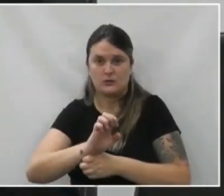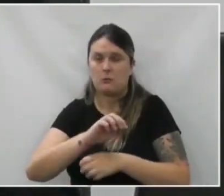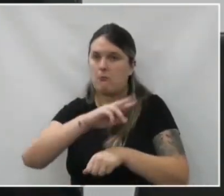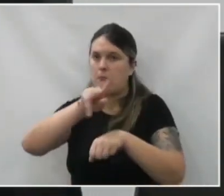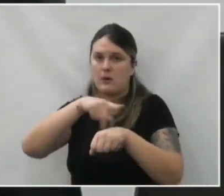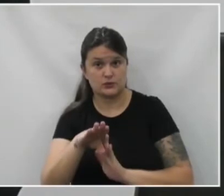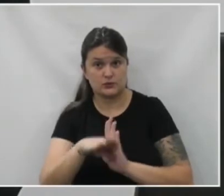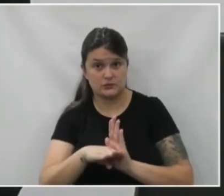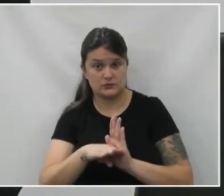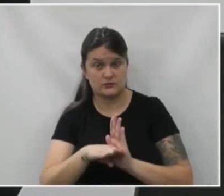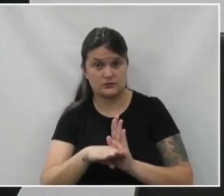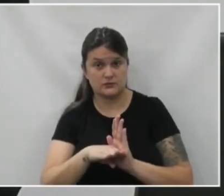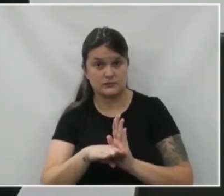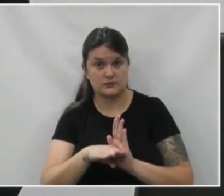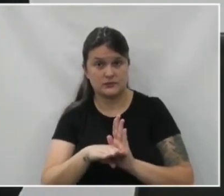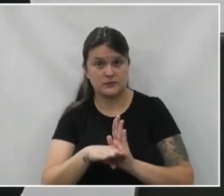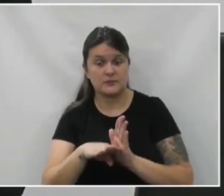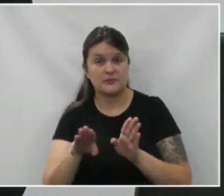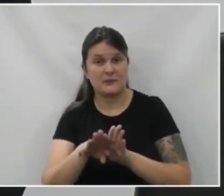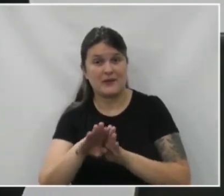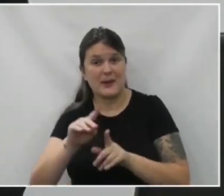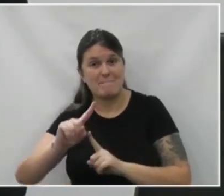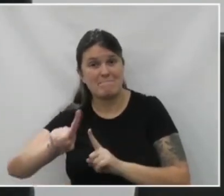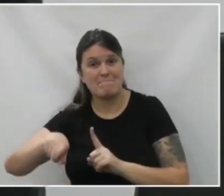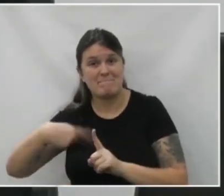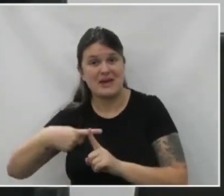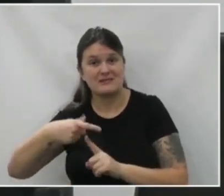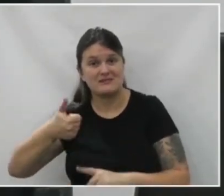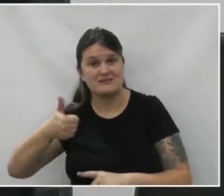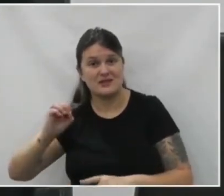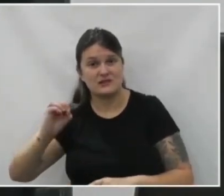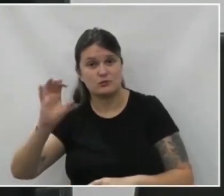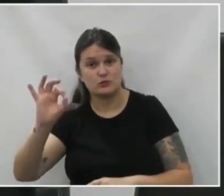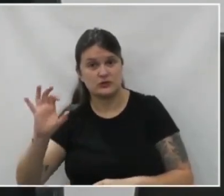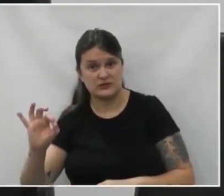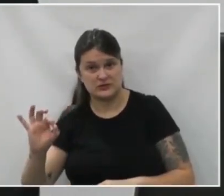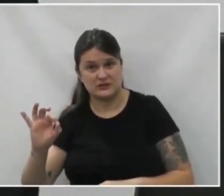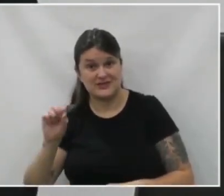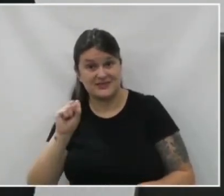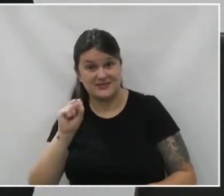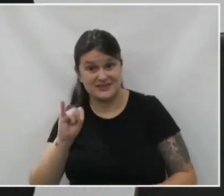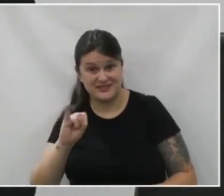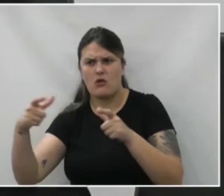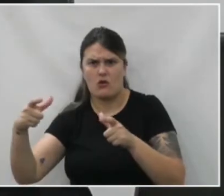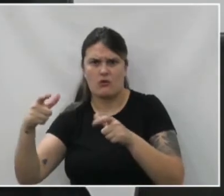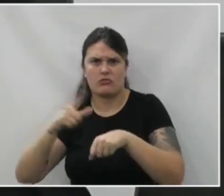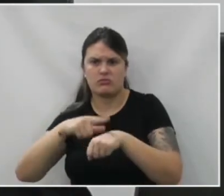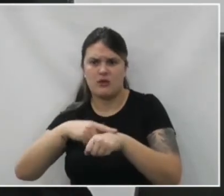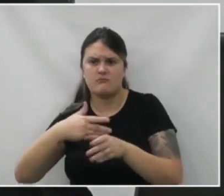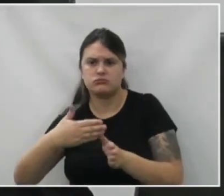o uso obrigatório de máscaras de proteção para evitar a transmissão comunitária do coronavírus,